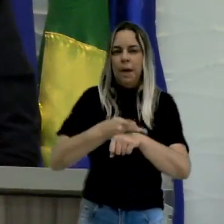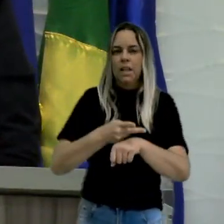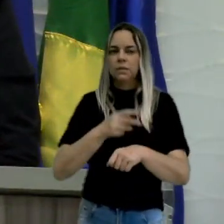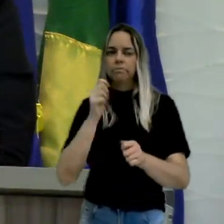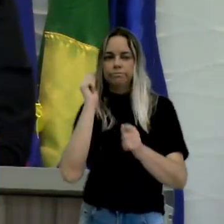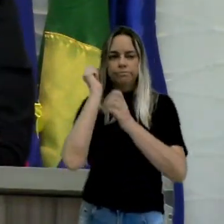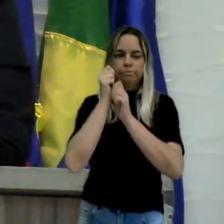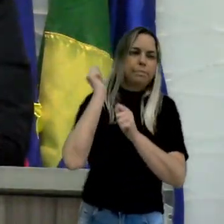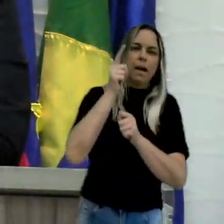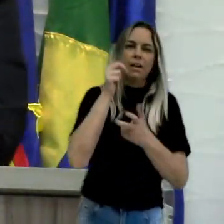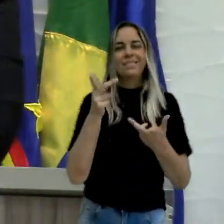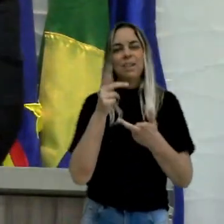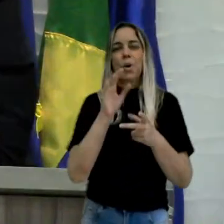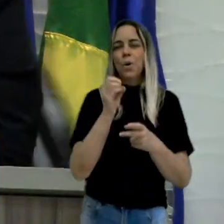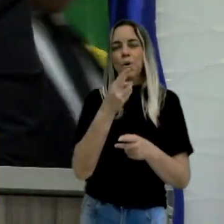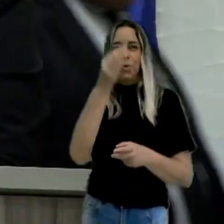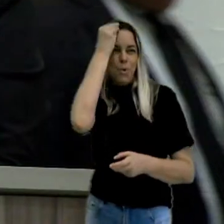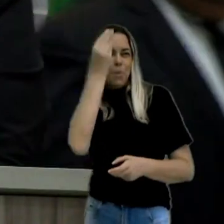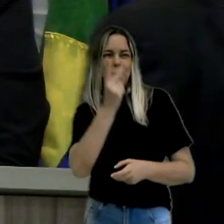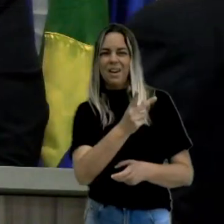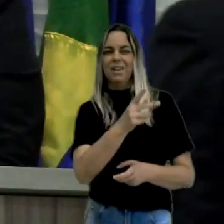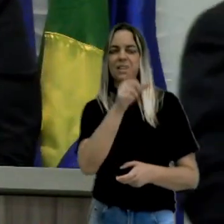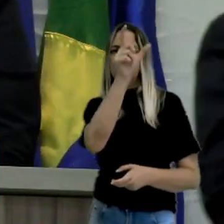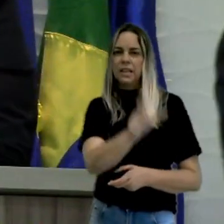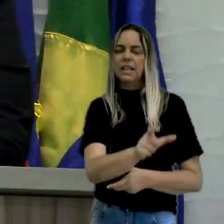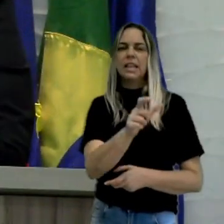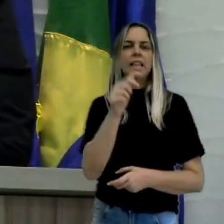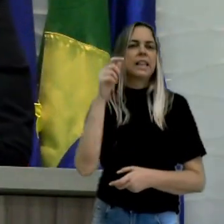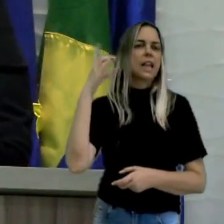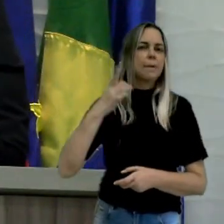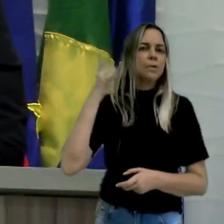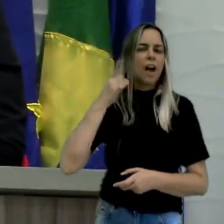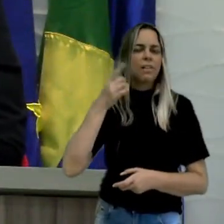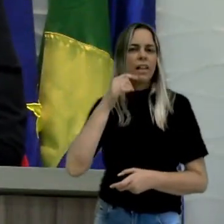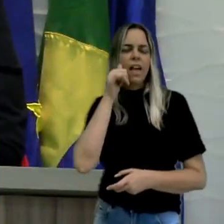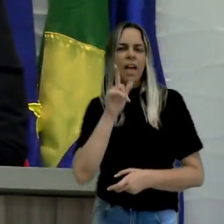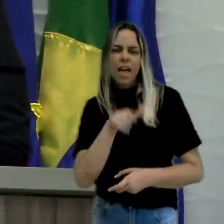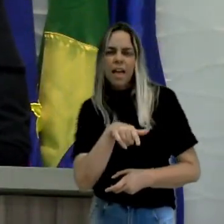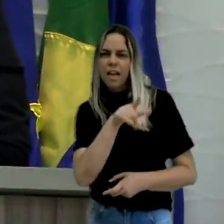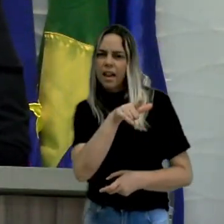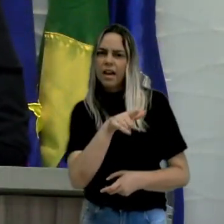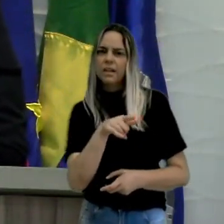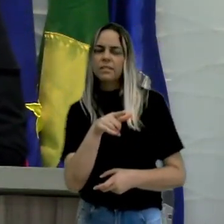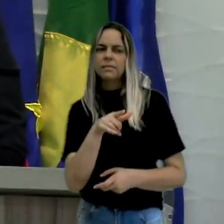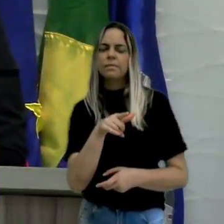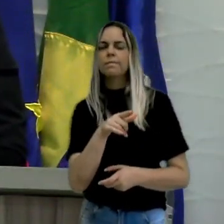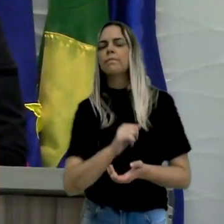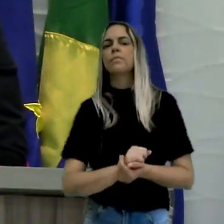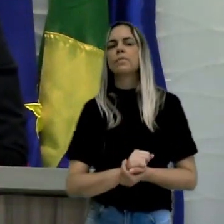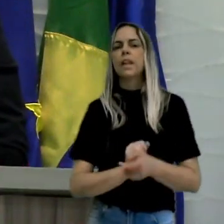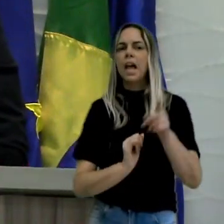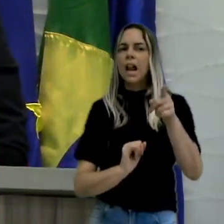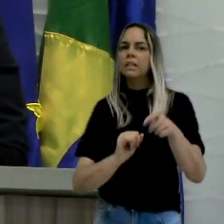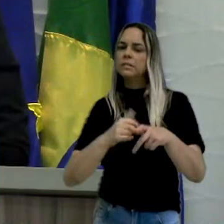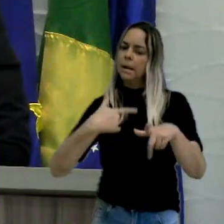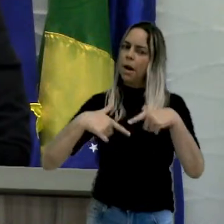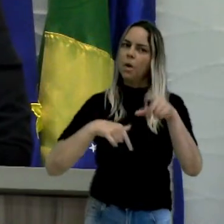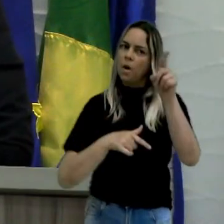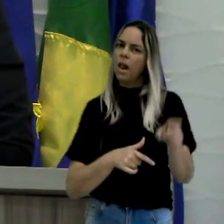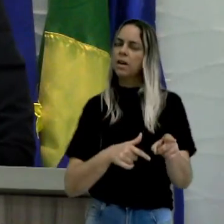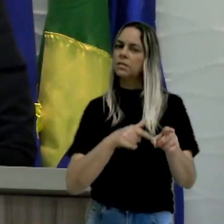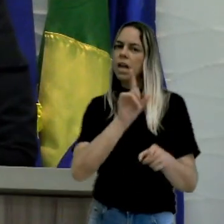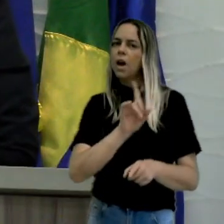culpa na deputada. A deputada não, tá, não é competência da deputada, não. Ela pede. É competência